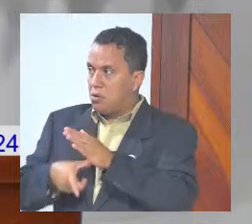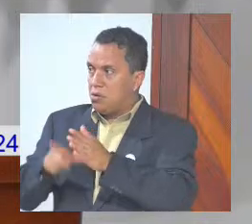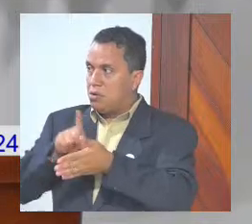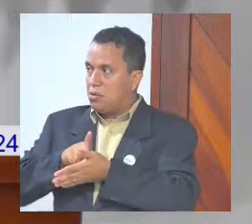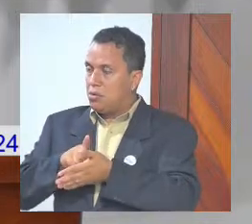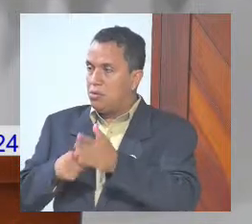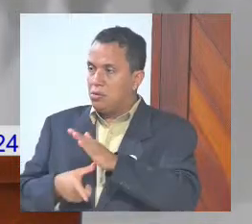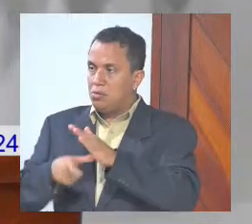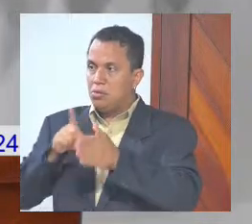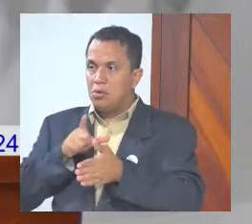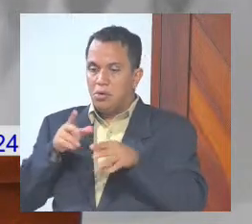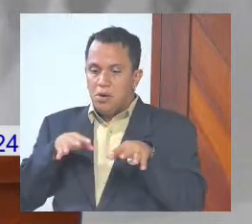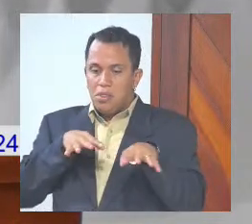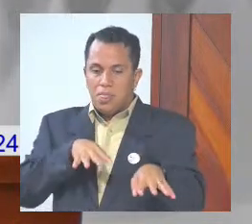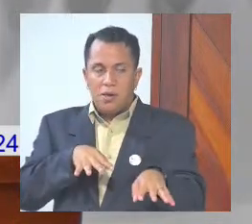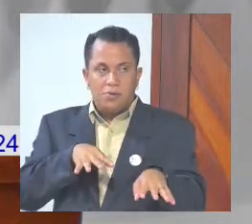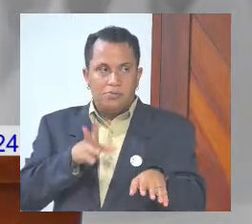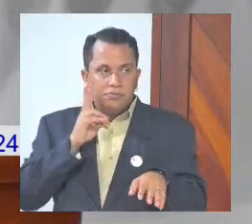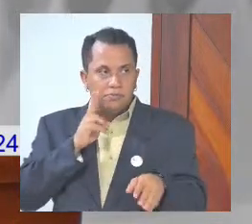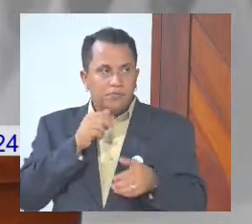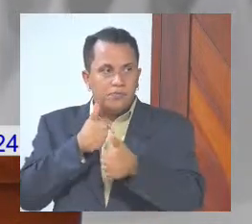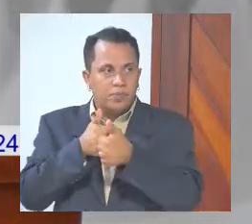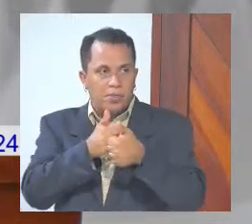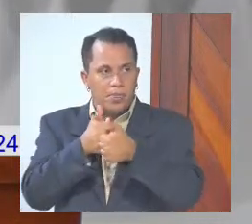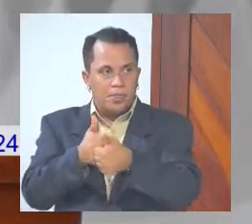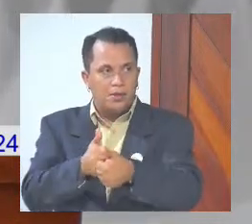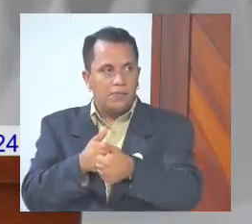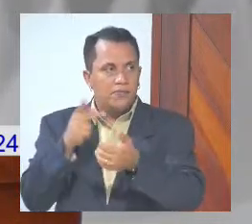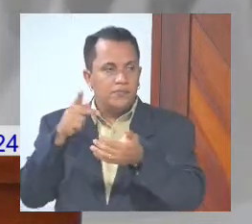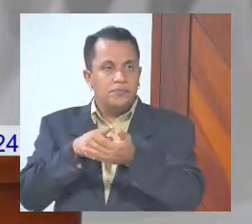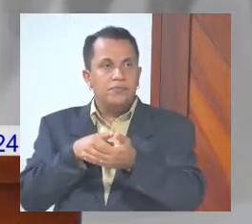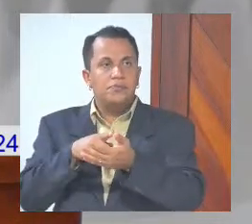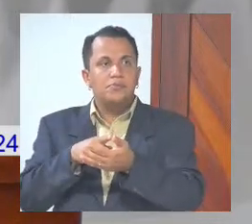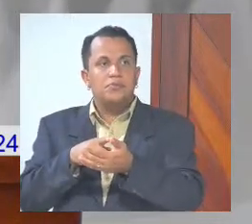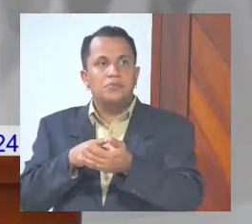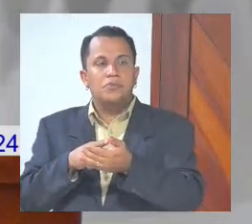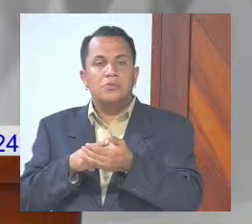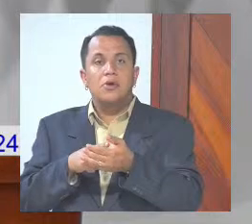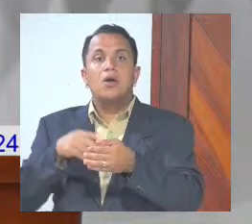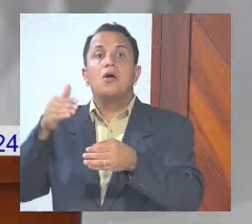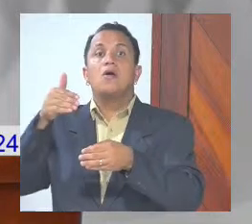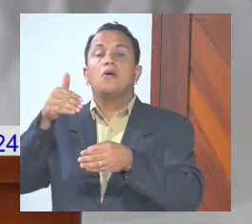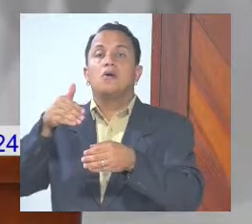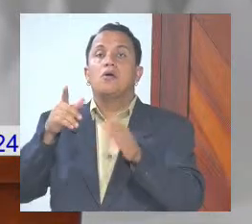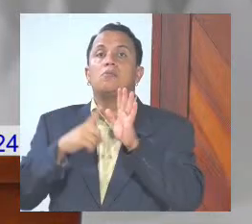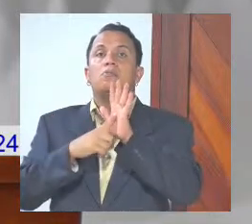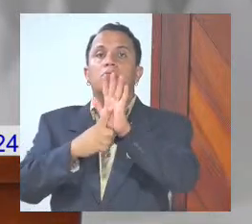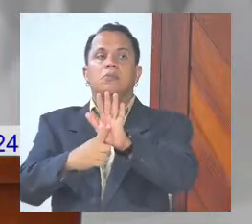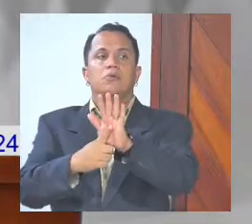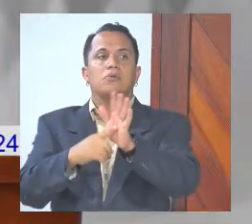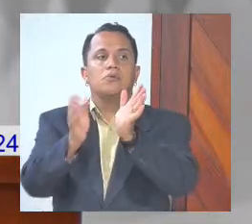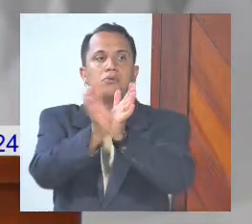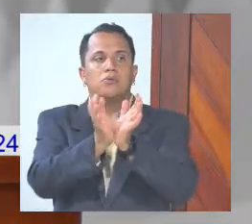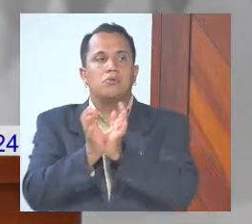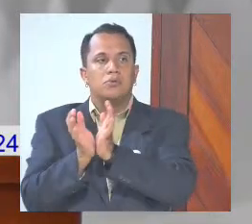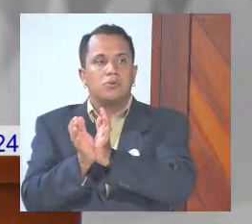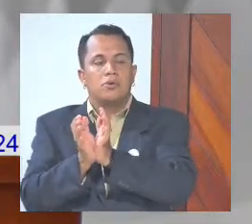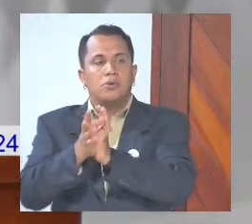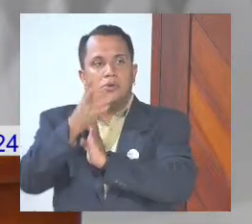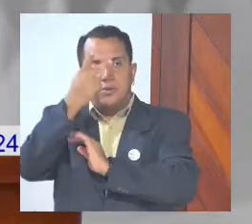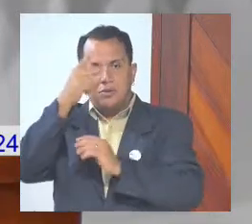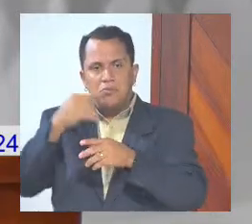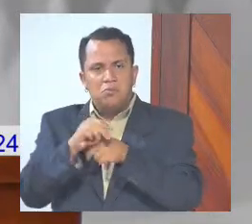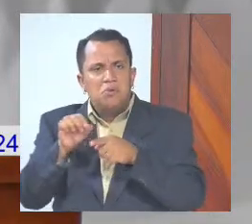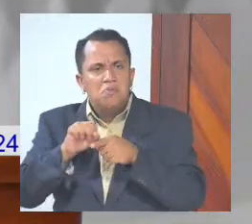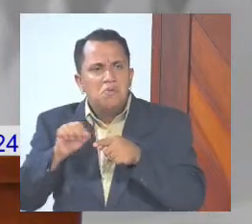veio aqui na galeria, acompanhar o que realmente os verdadeiros legisladores, o representante da população do município de Pinheiro,